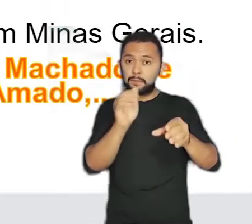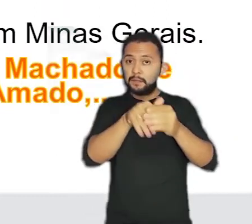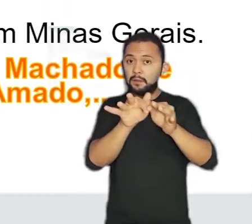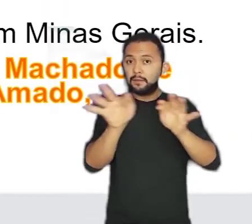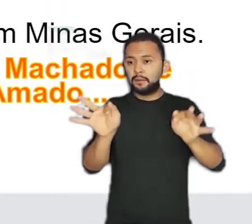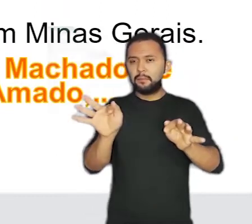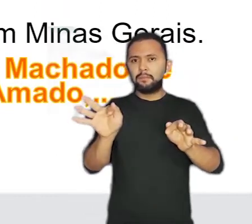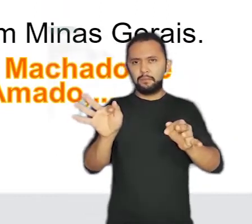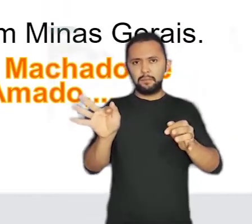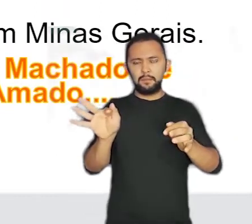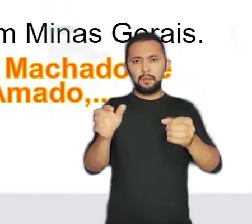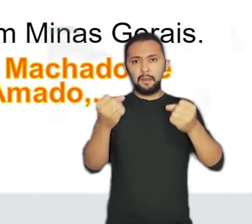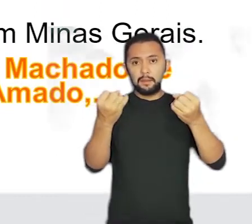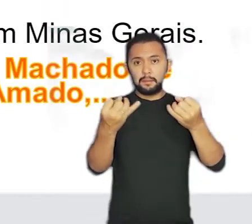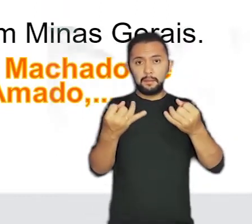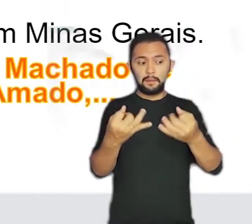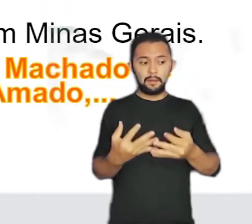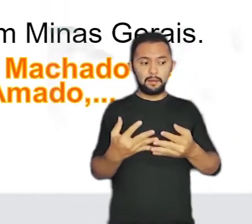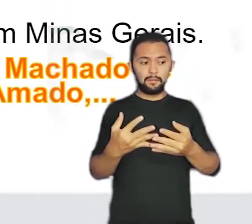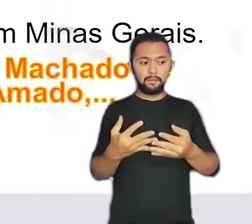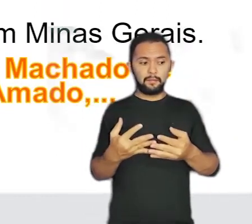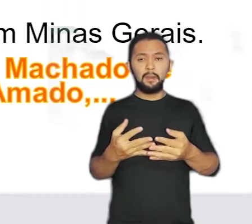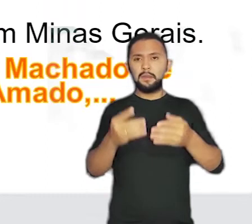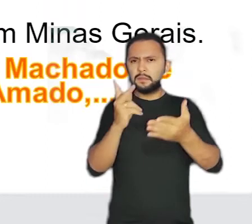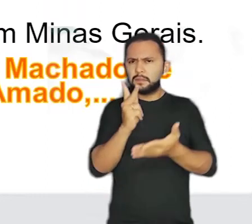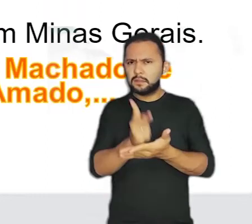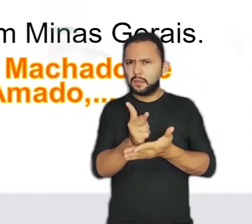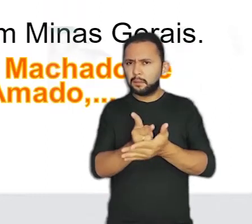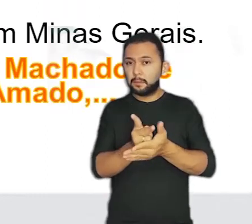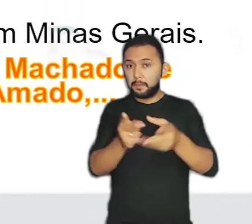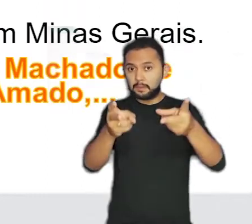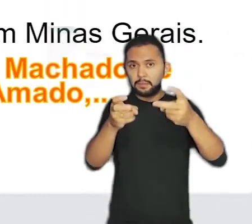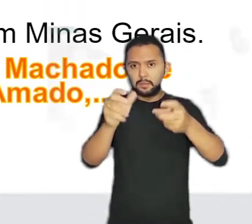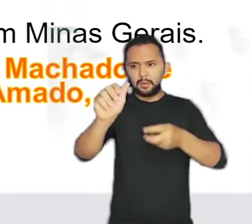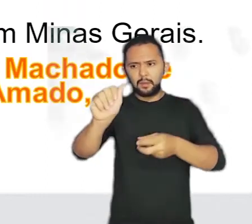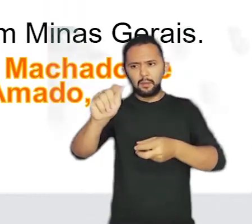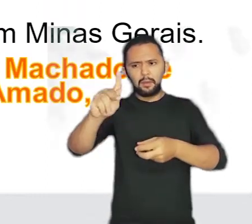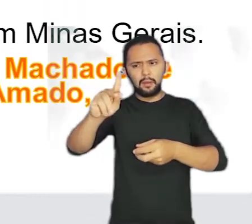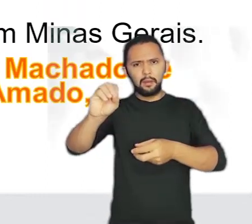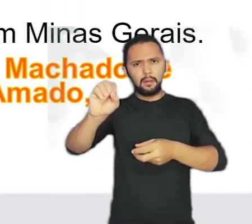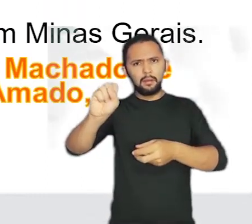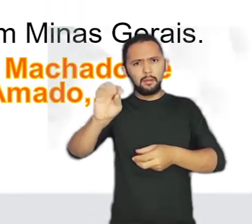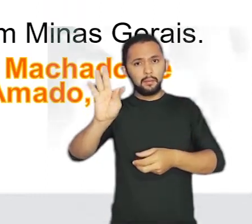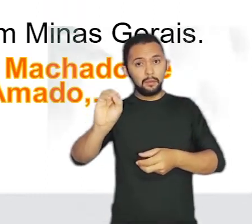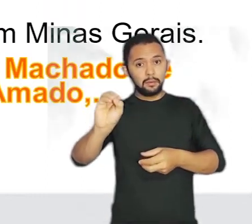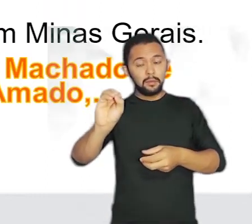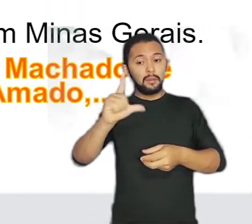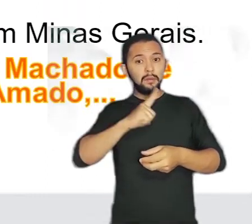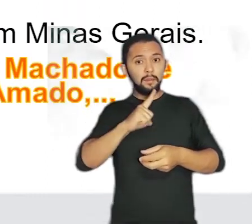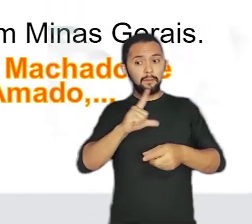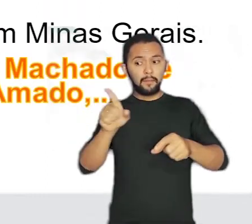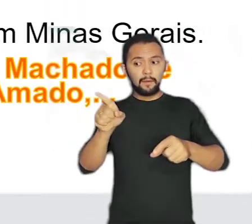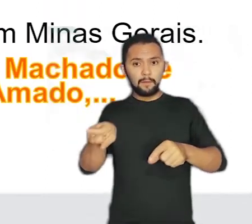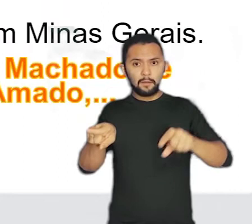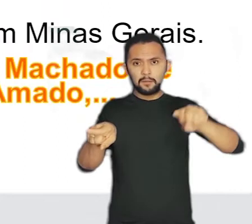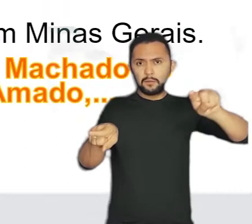o aposto. O aposto, pessoal, sempre vai vir destacado dentro da oração. Geralmente entre vírgulas,